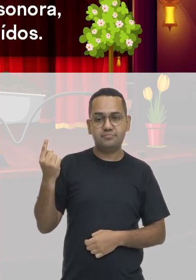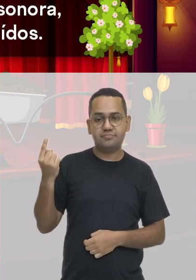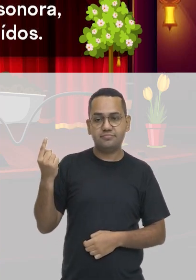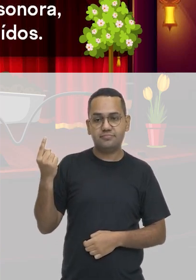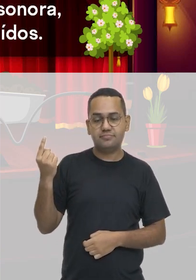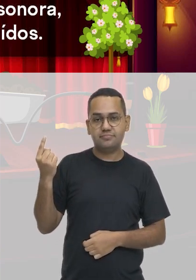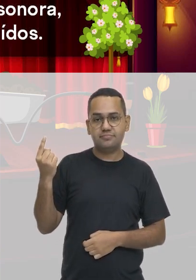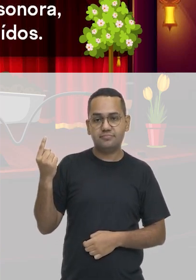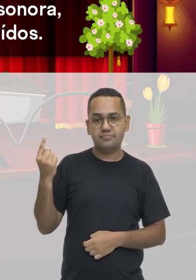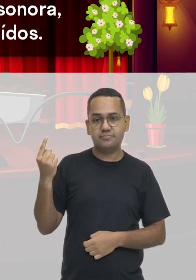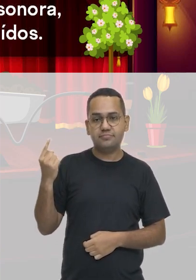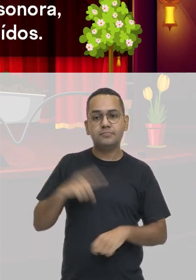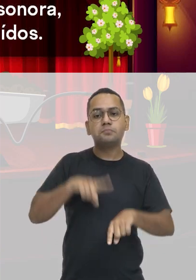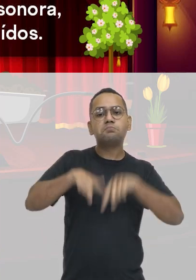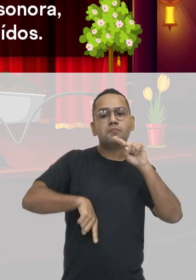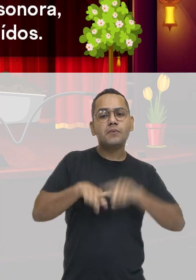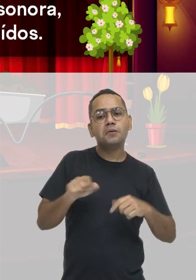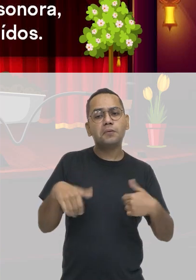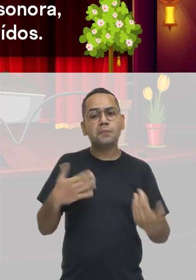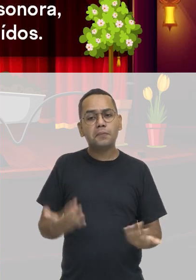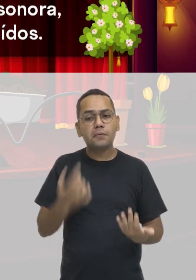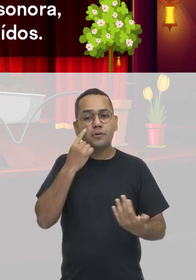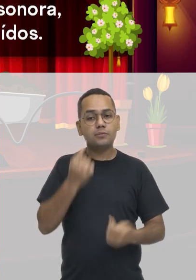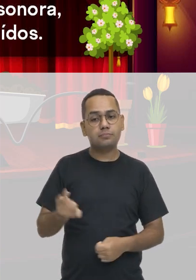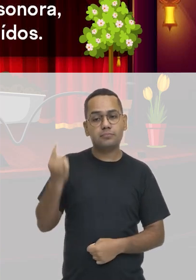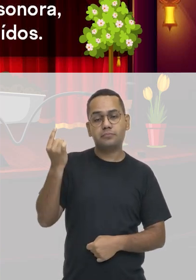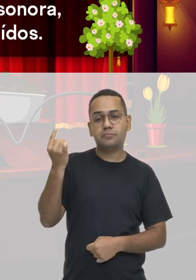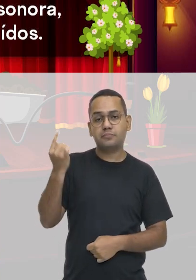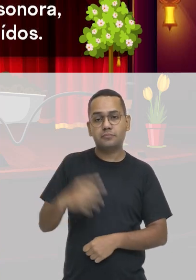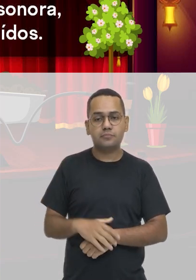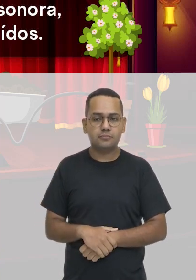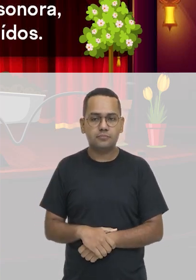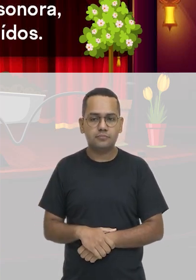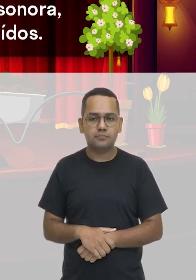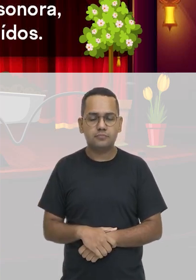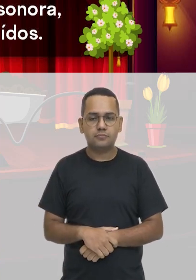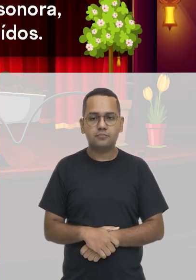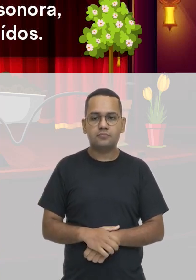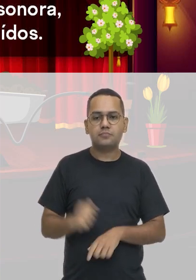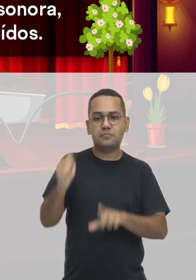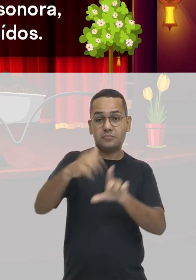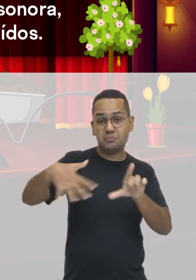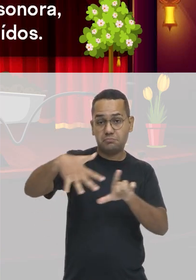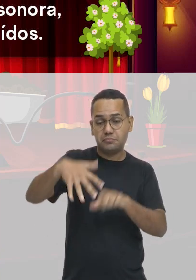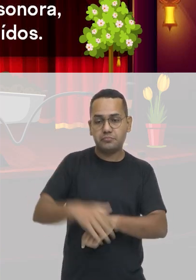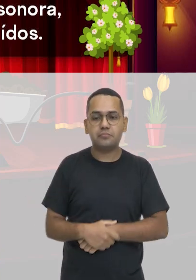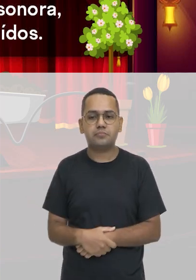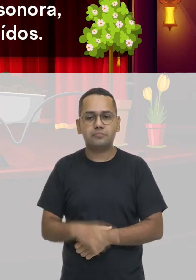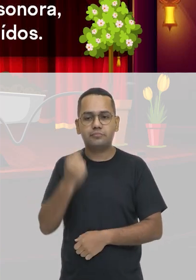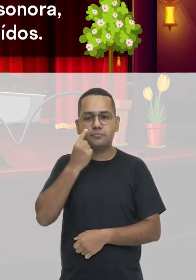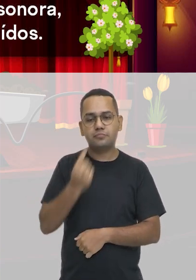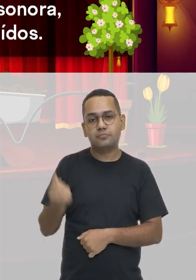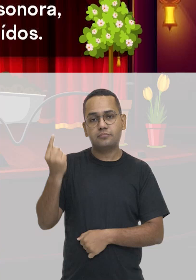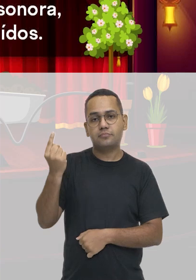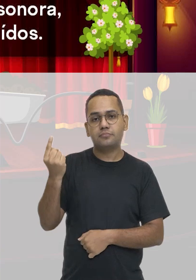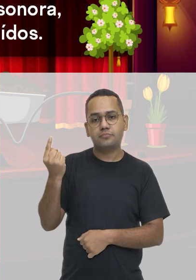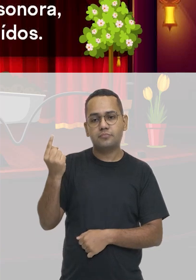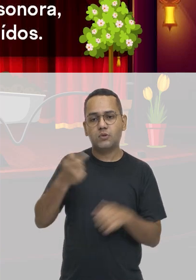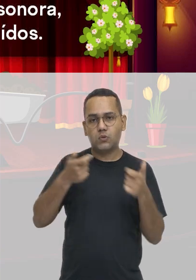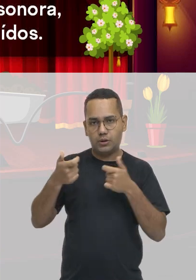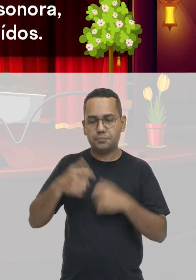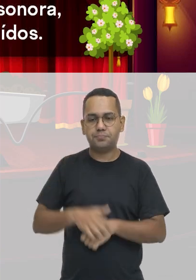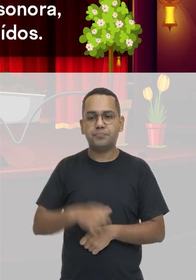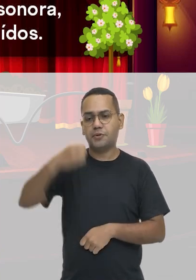trajes, acessórios. Quais são os adereços, objetos de cenas, utensílios, cenário, palco,